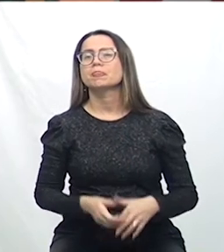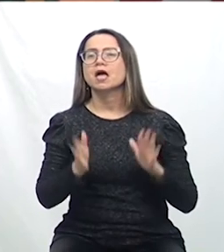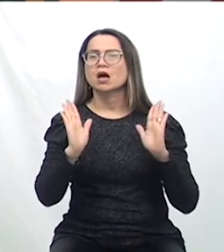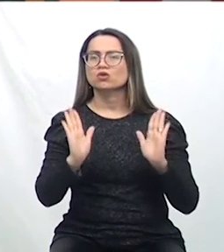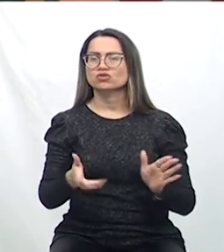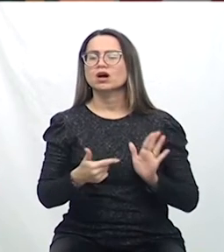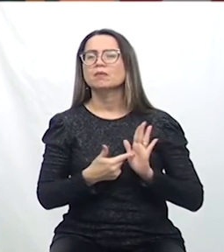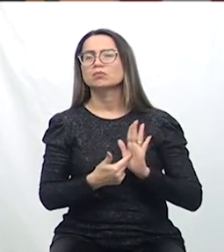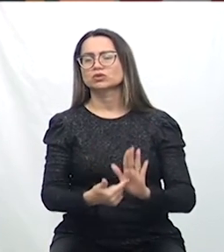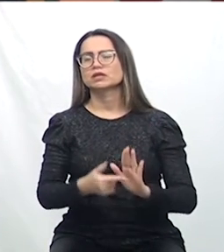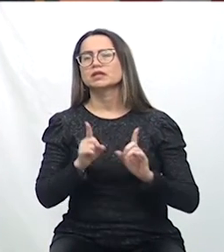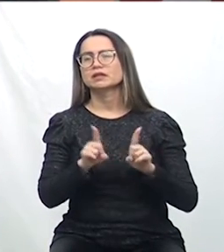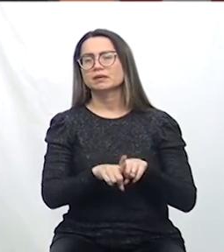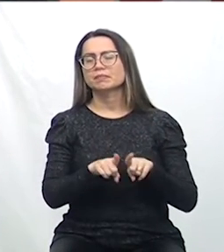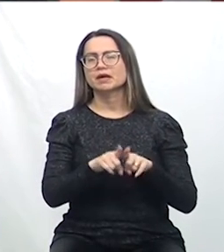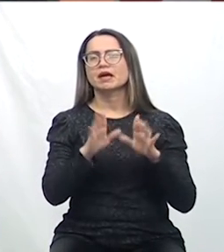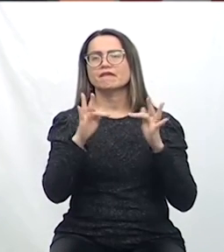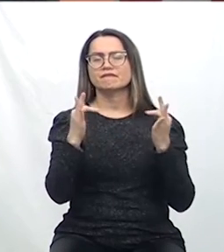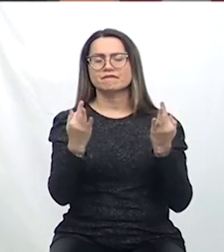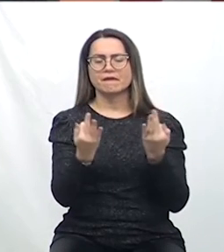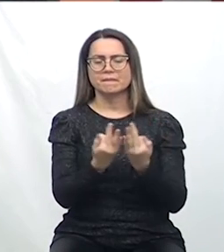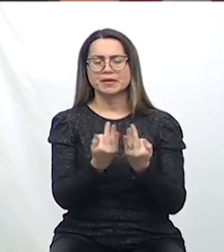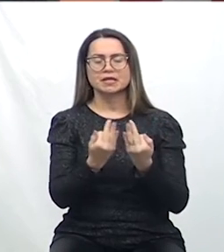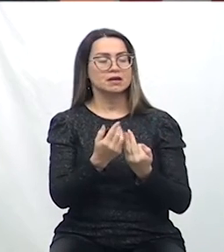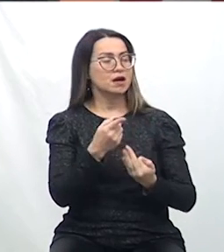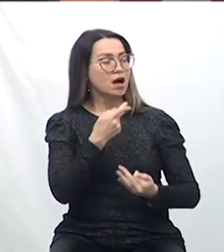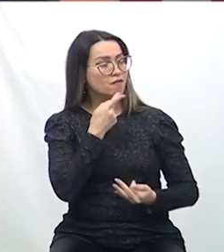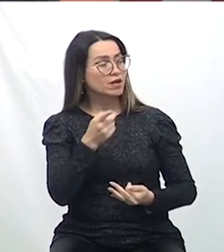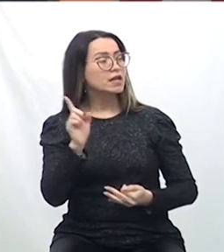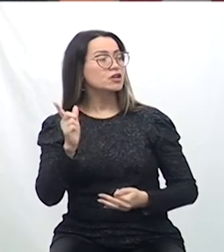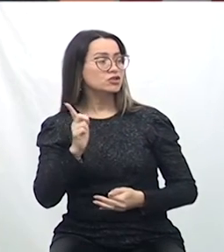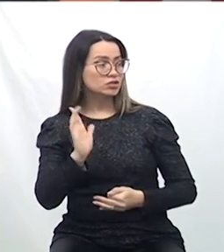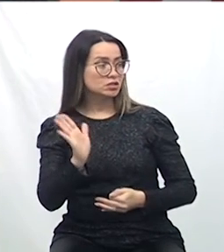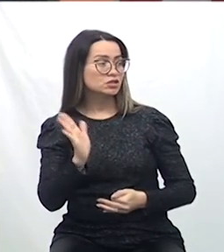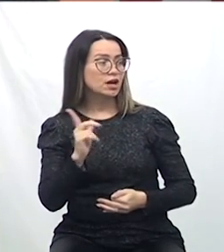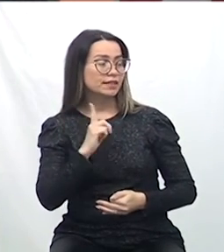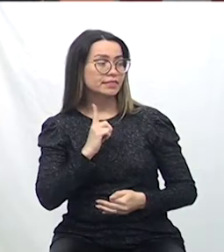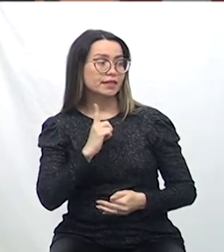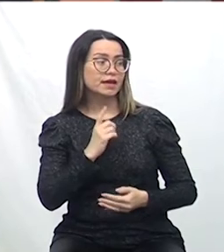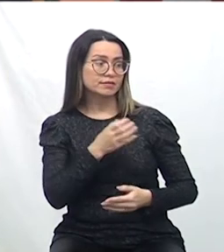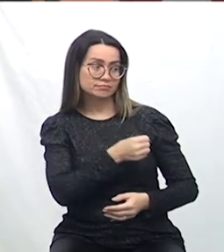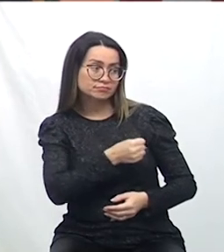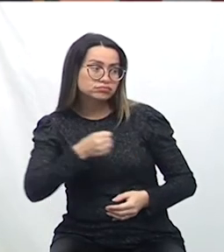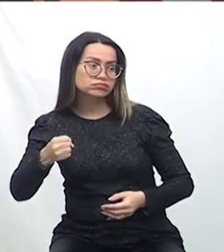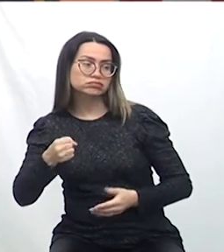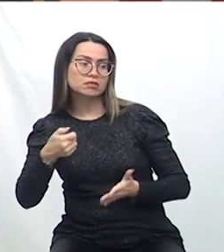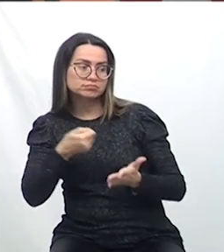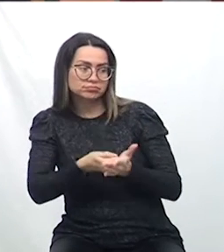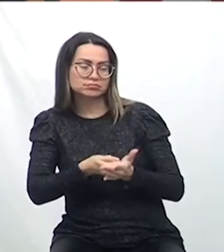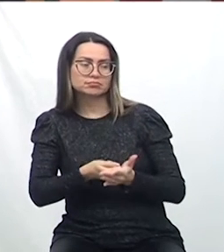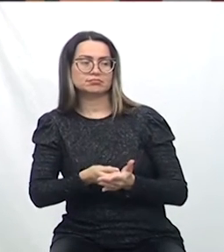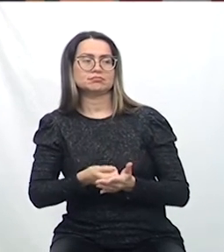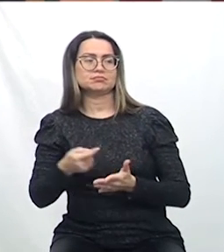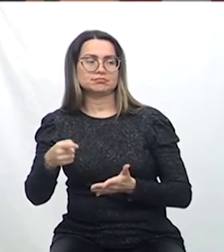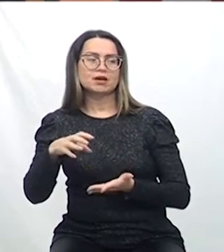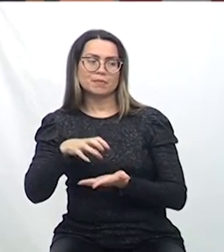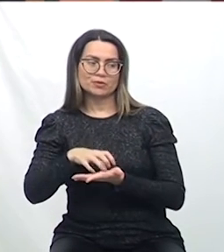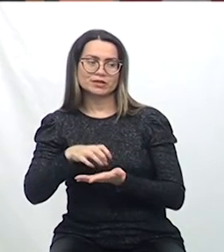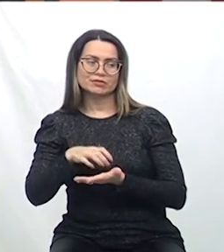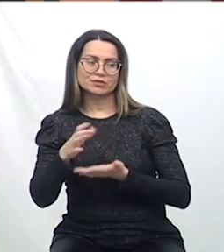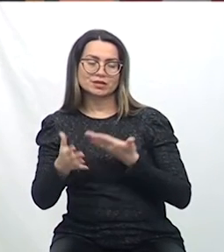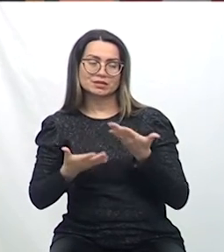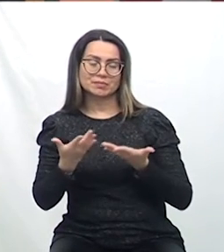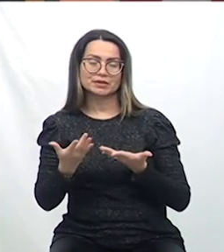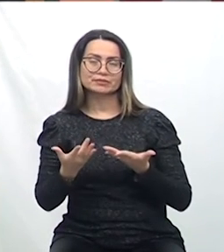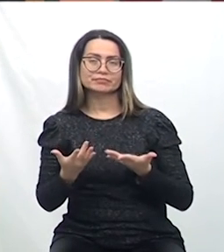indicação, levei familiares lá para fazer a internação e com resultado muito positivo.